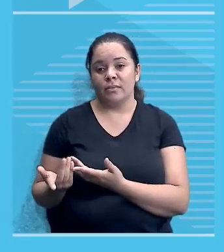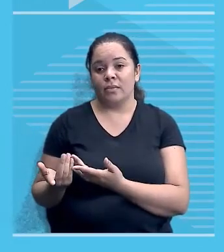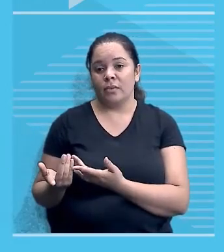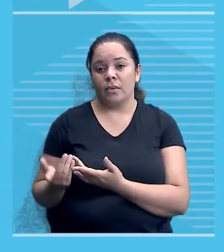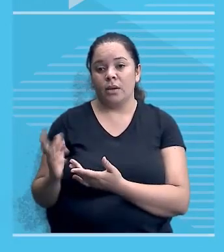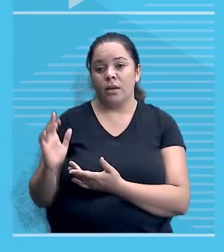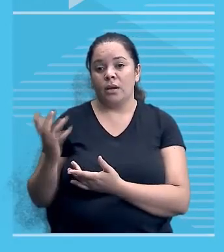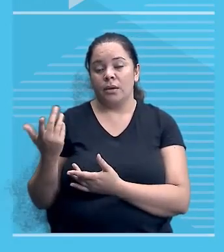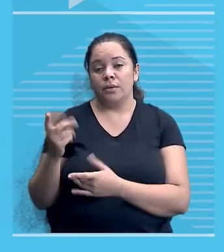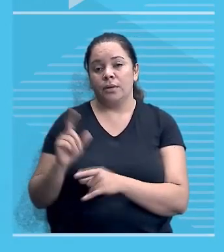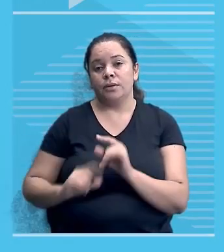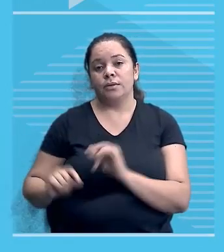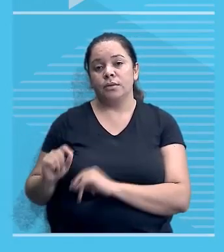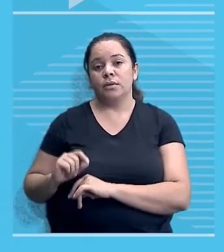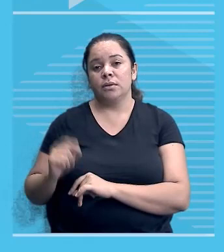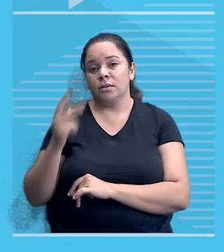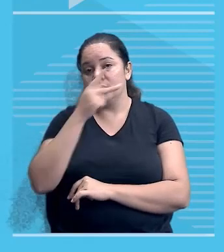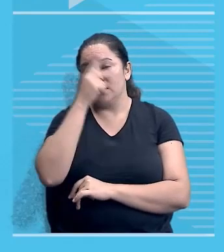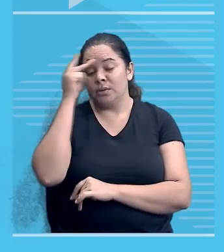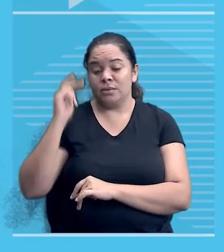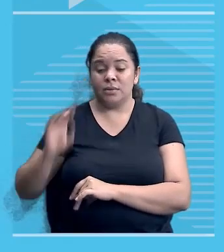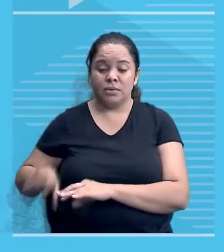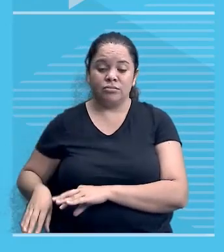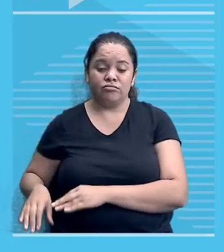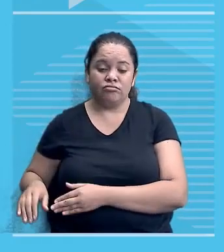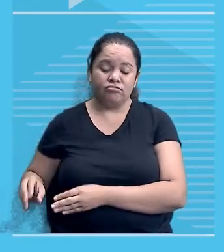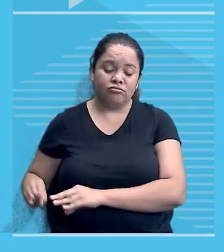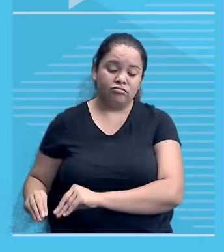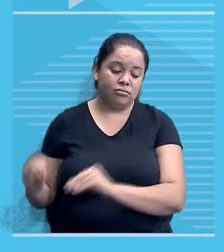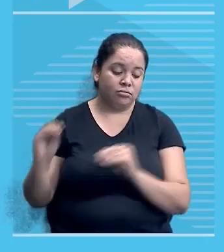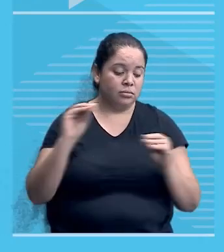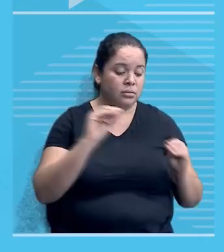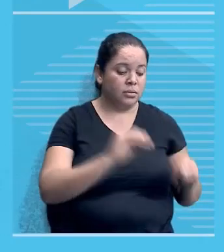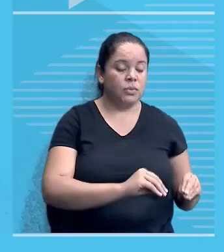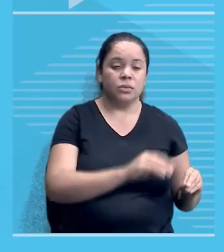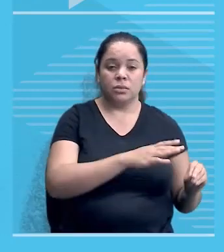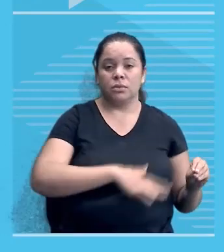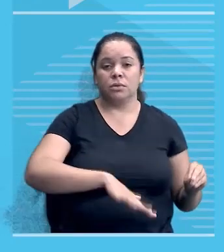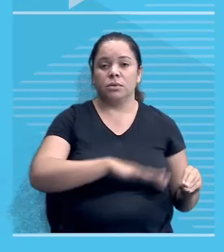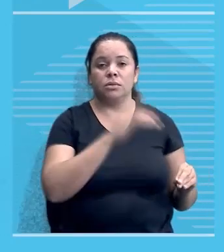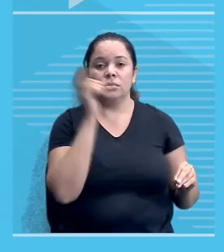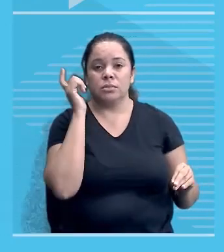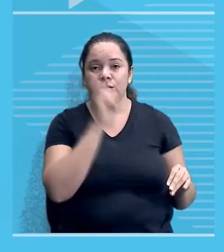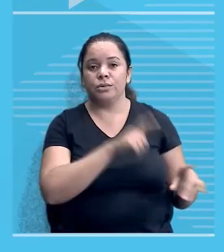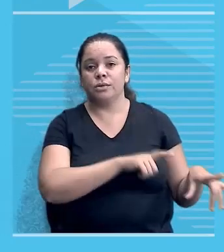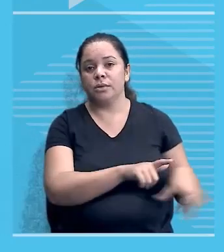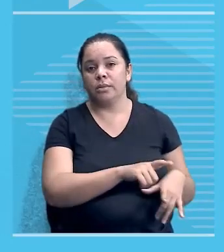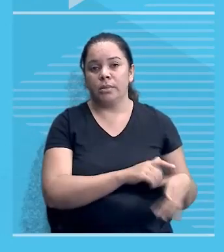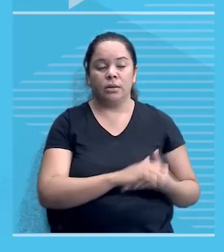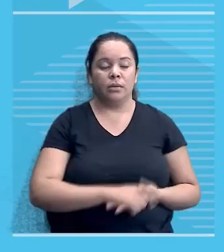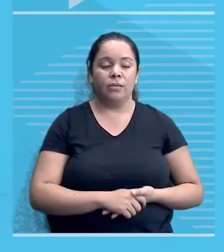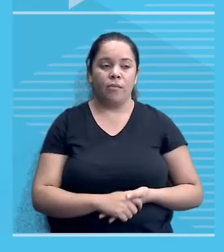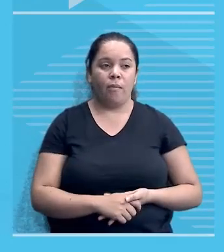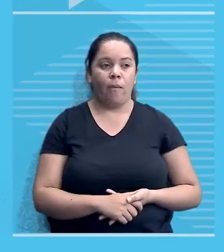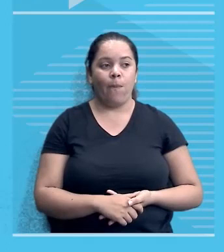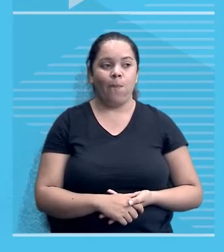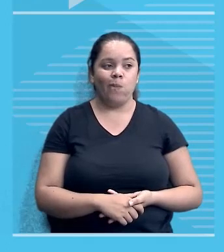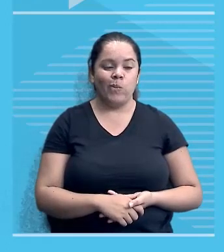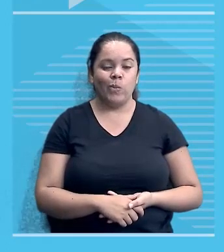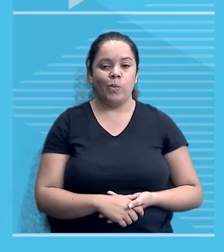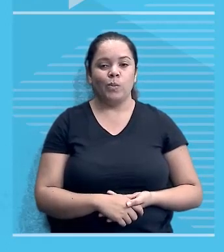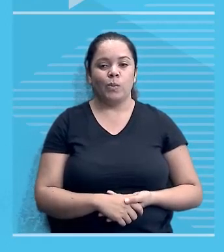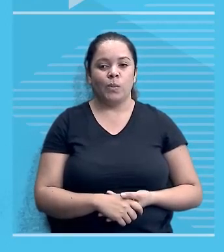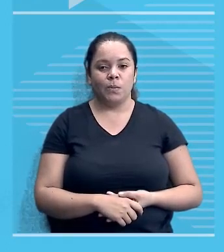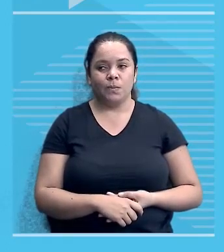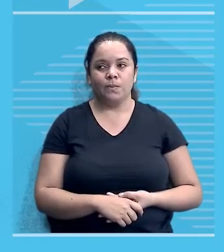não tenho tempo para trabalhar não tão me dando trabalho nas propriedades vou ter que ir para a cidade Então